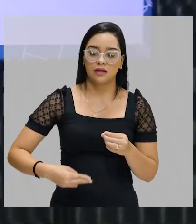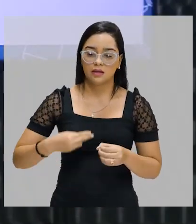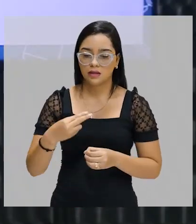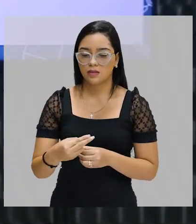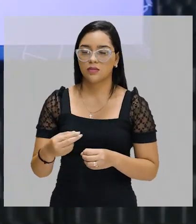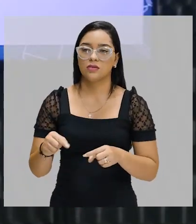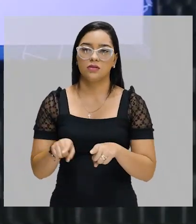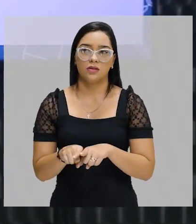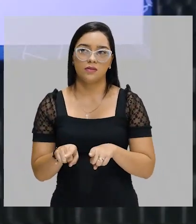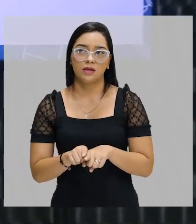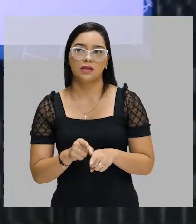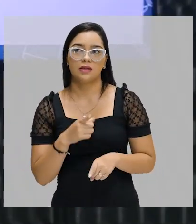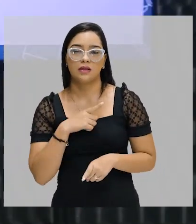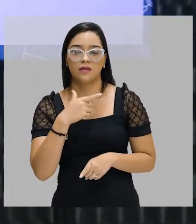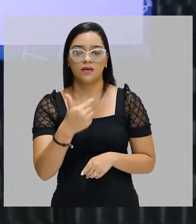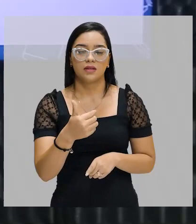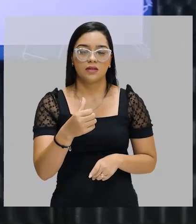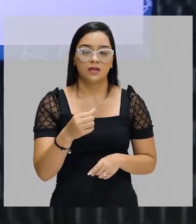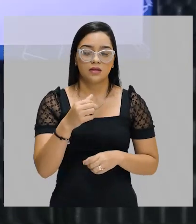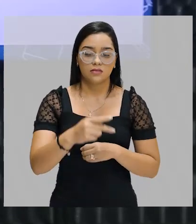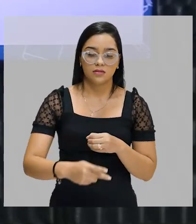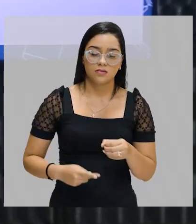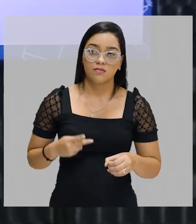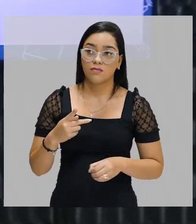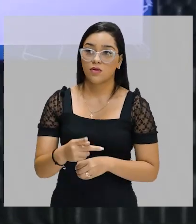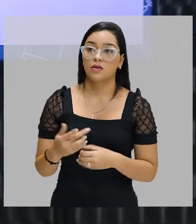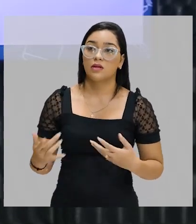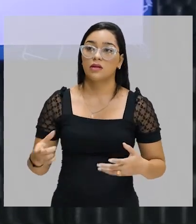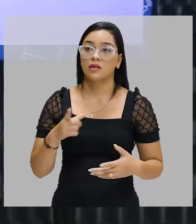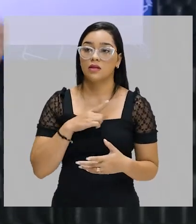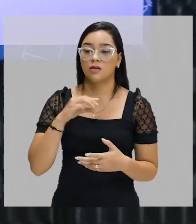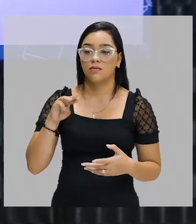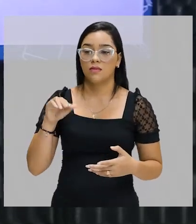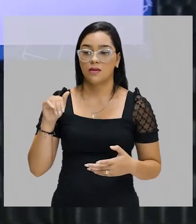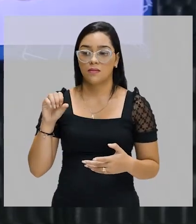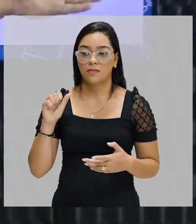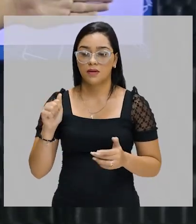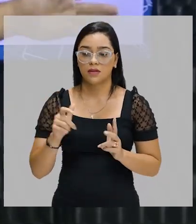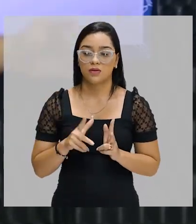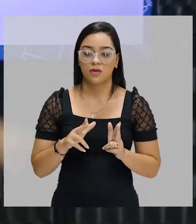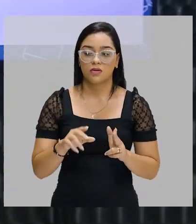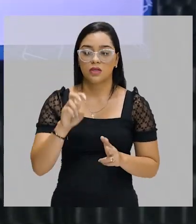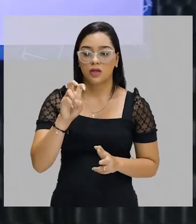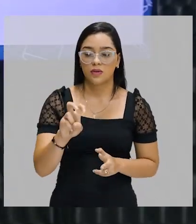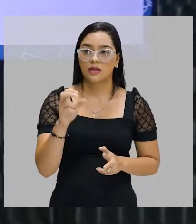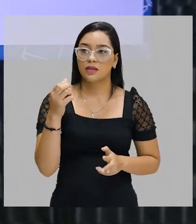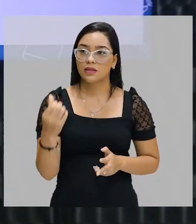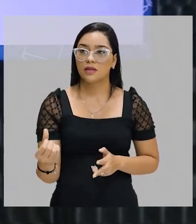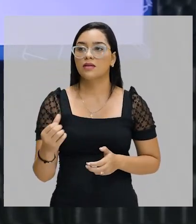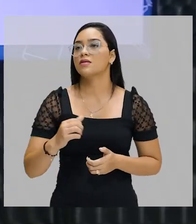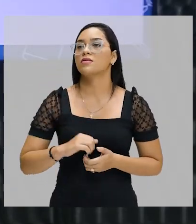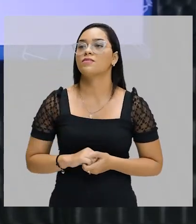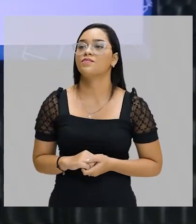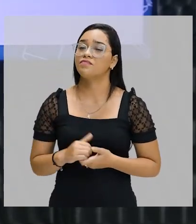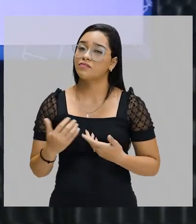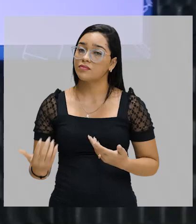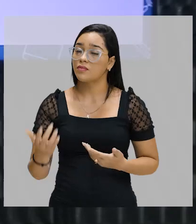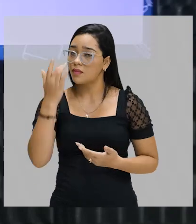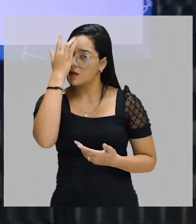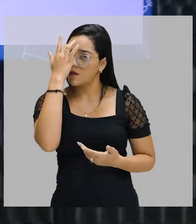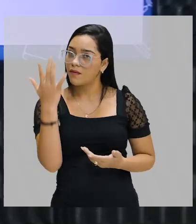tenho 26 prótons, e isso dá uma massa de 56. É fácil,